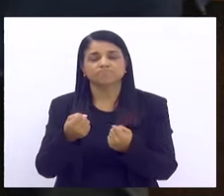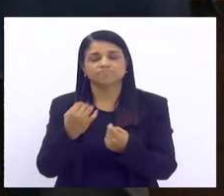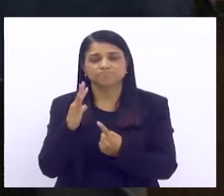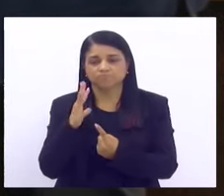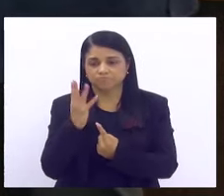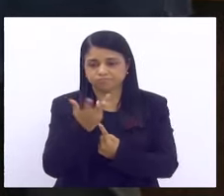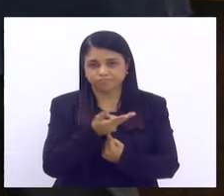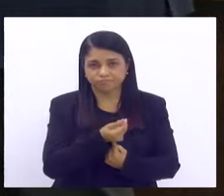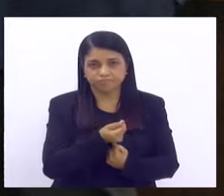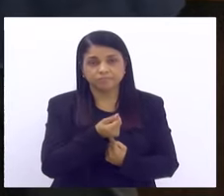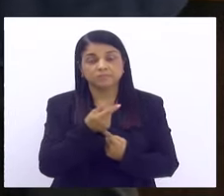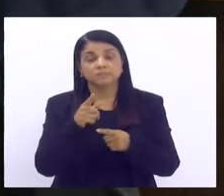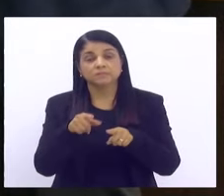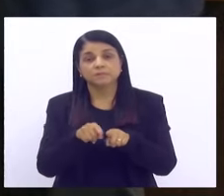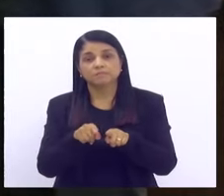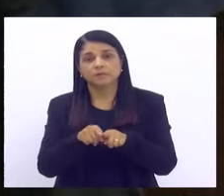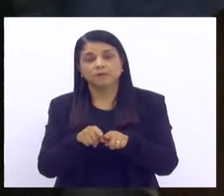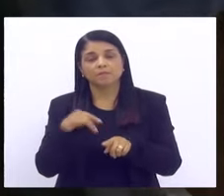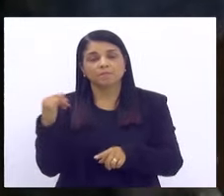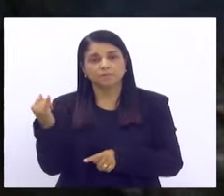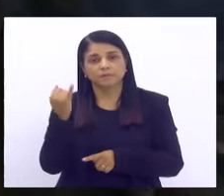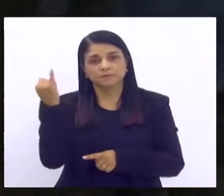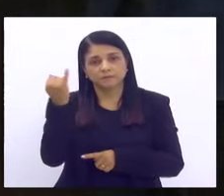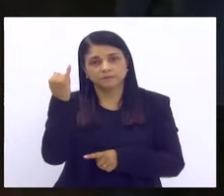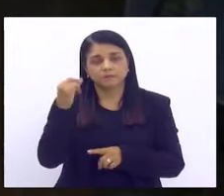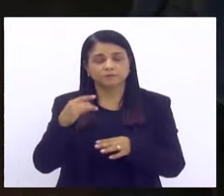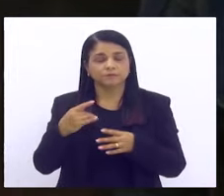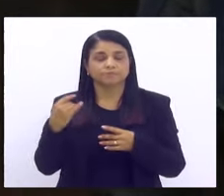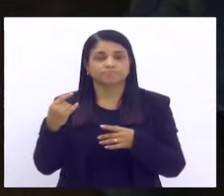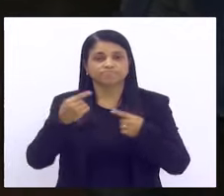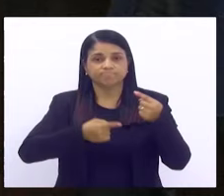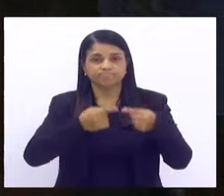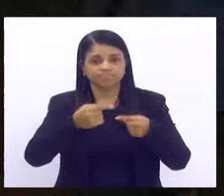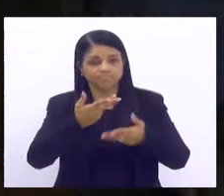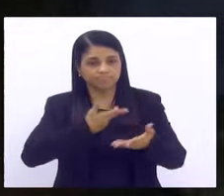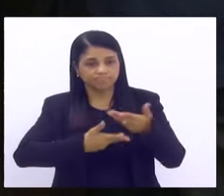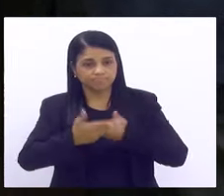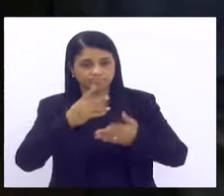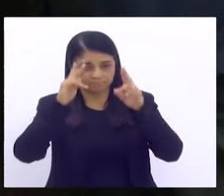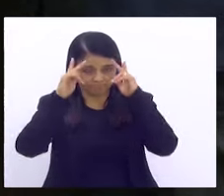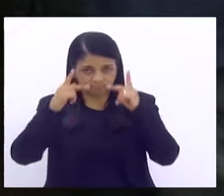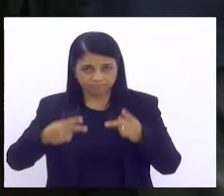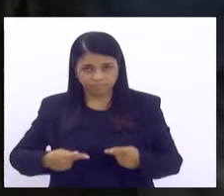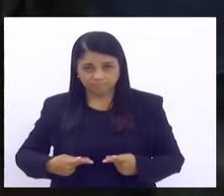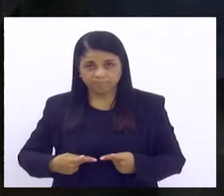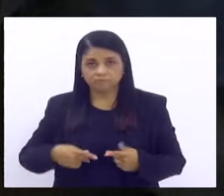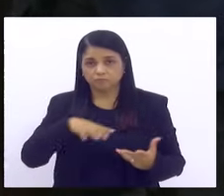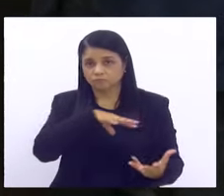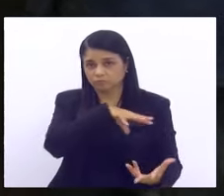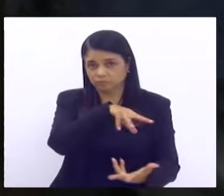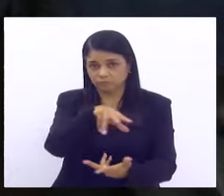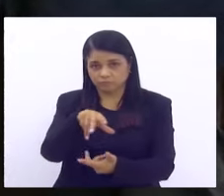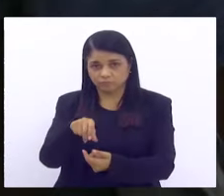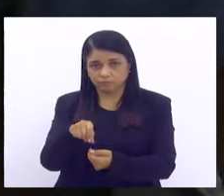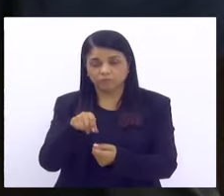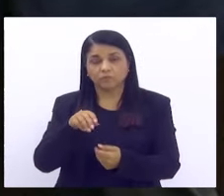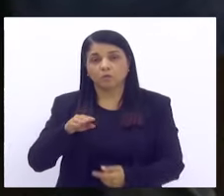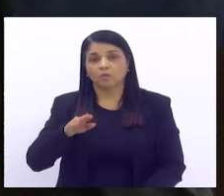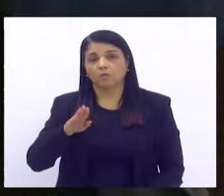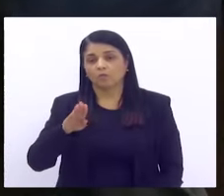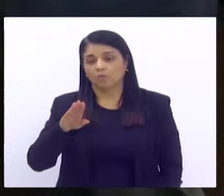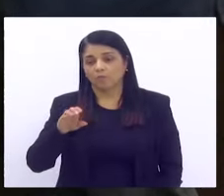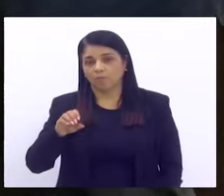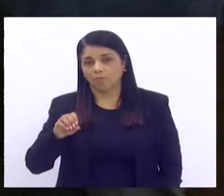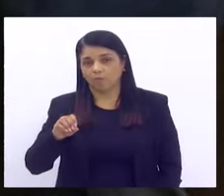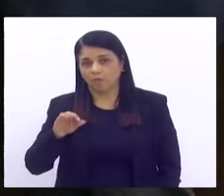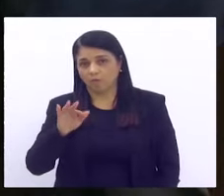E uma coisa muito importante que dialoga com todos os seres humanos hoje do planeta, que o BOF é um dos